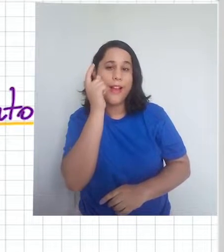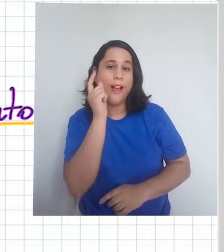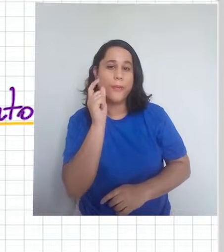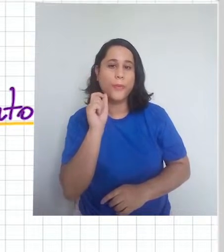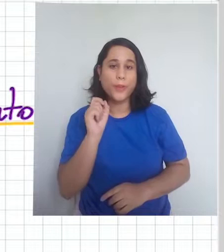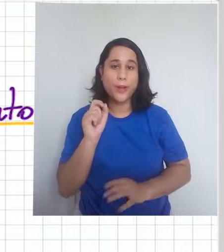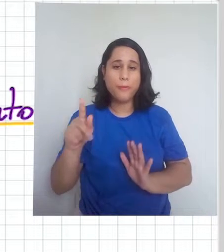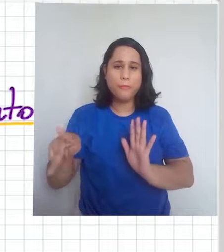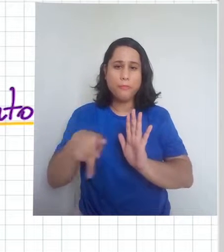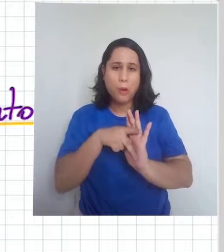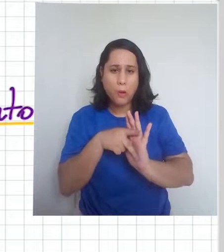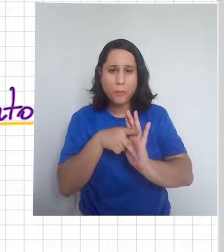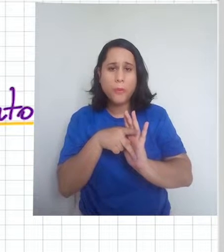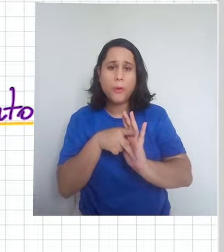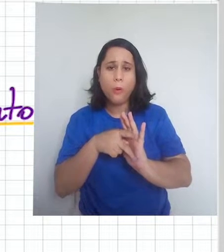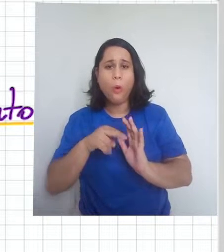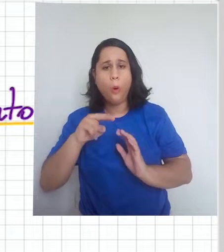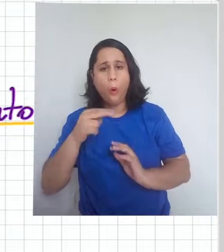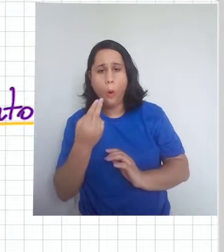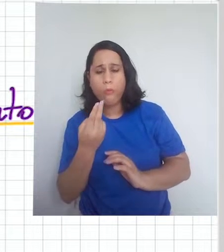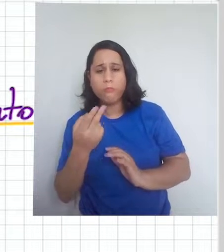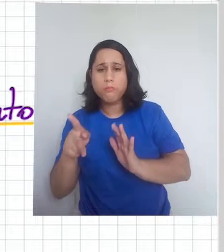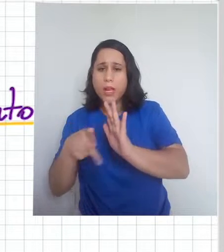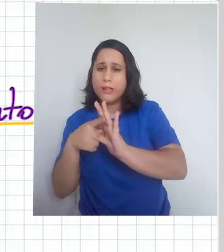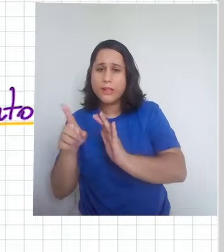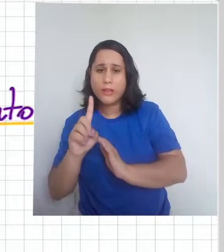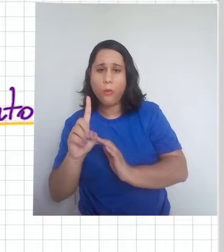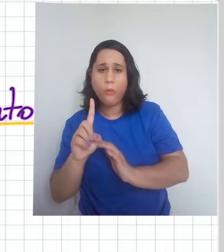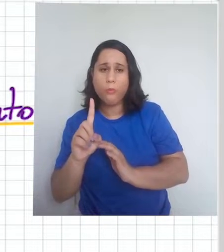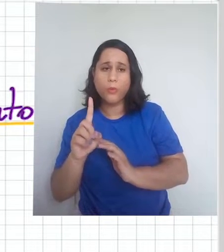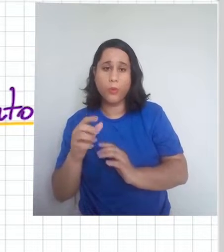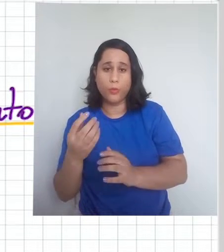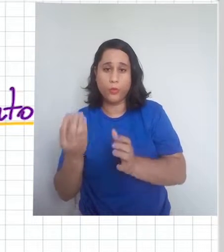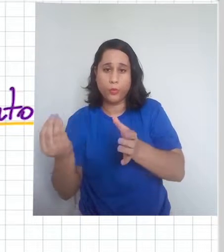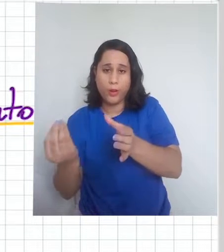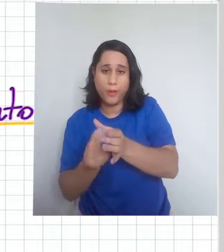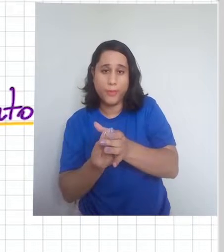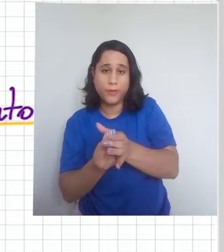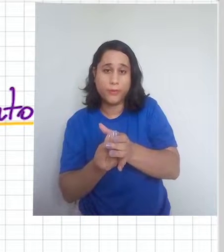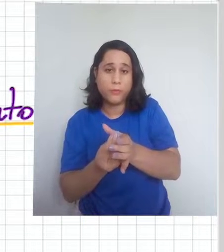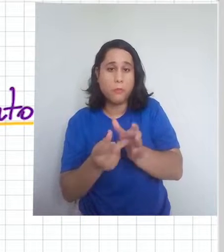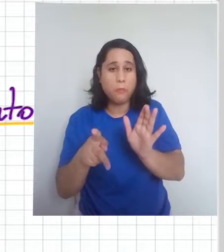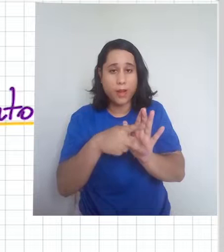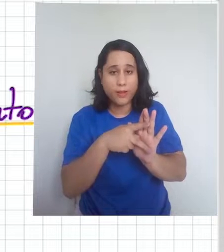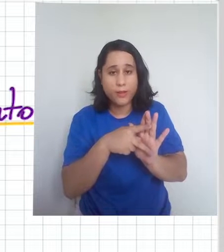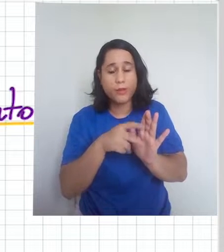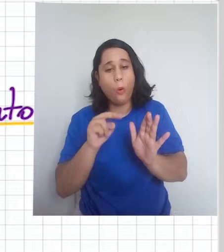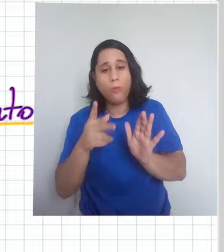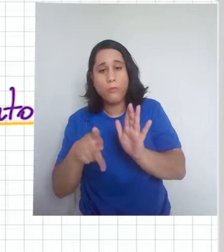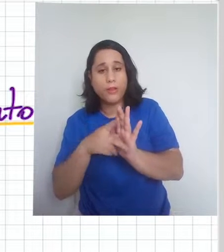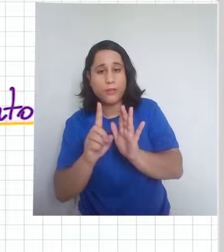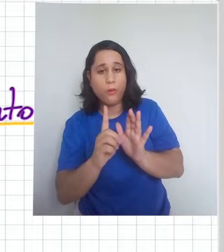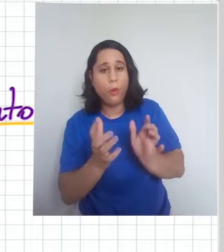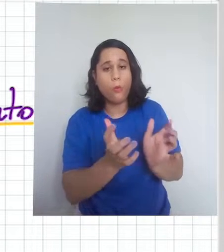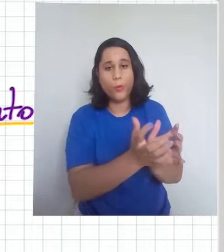de pertencer ou não pertencer determinado elemento ao conjunto. Então, olha só, o importante é exatamente